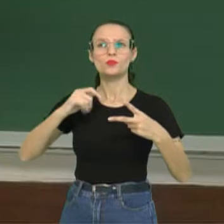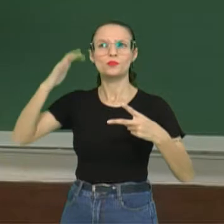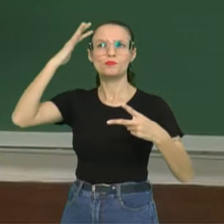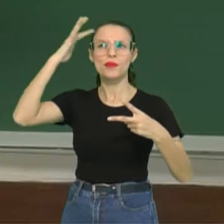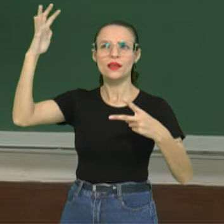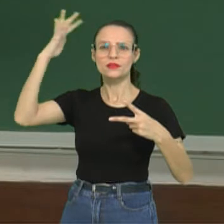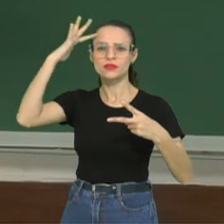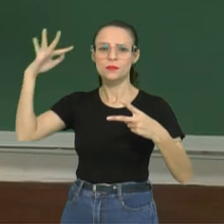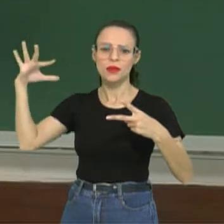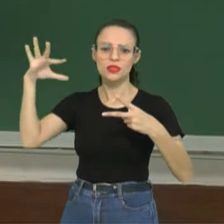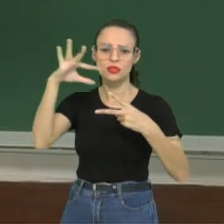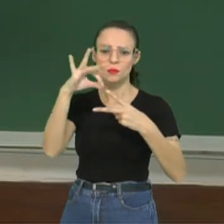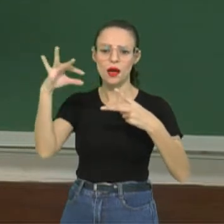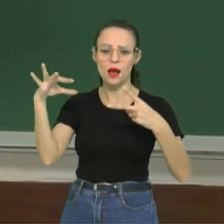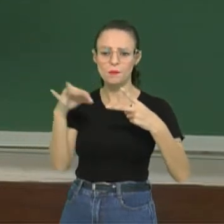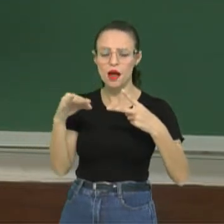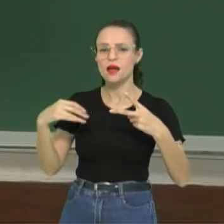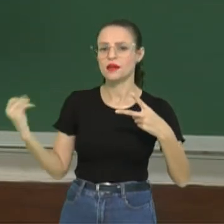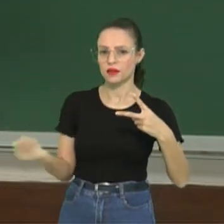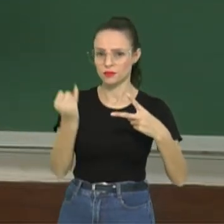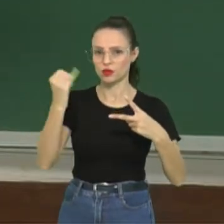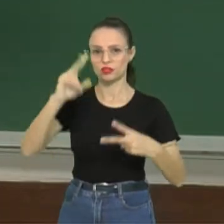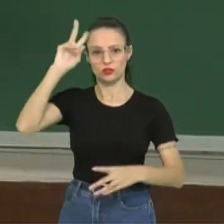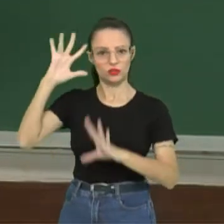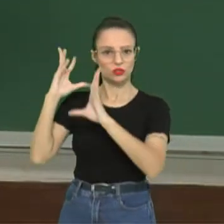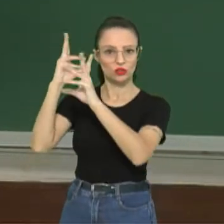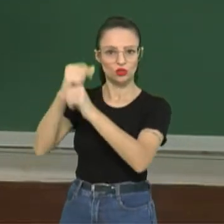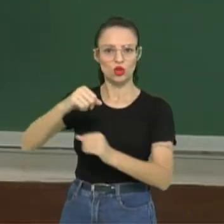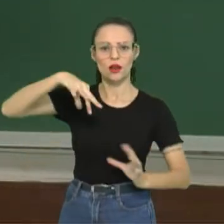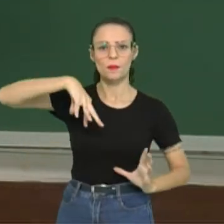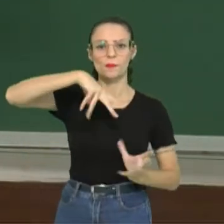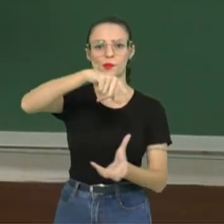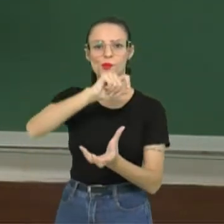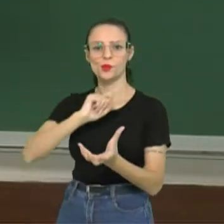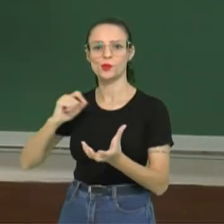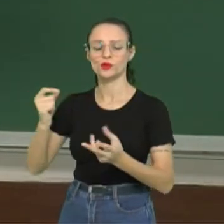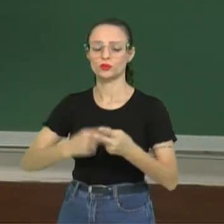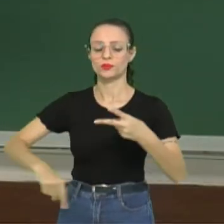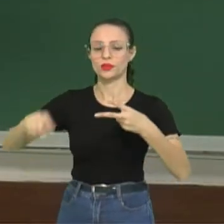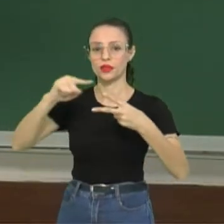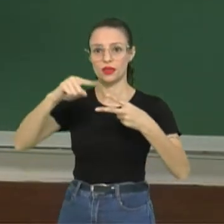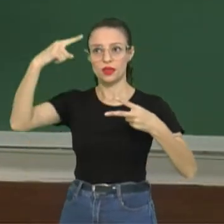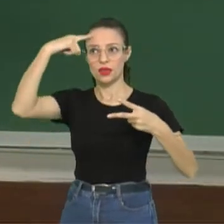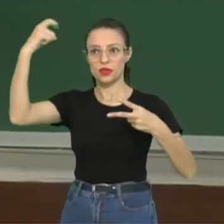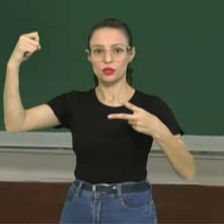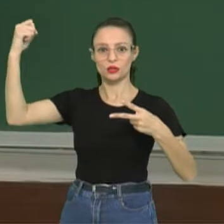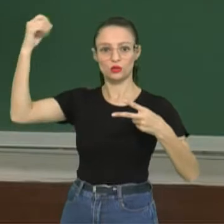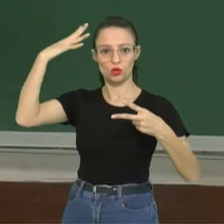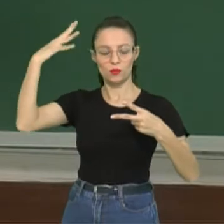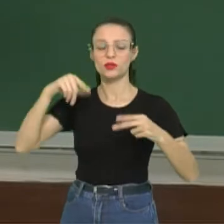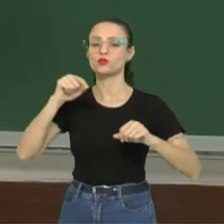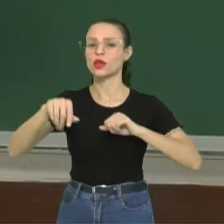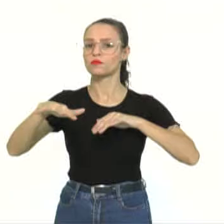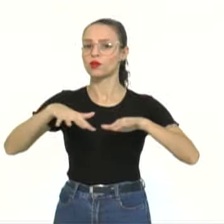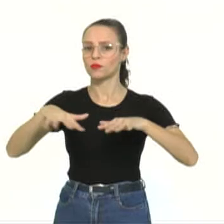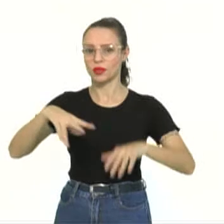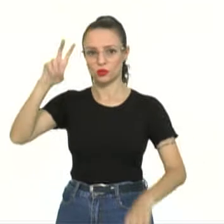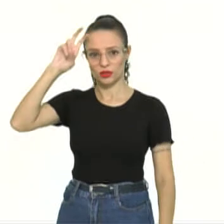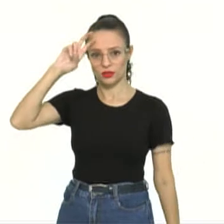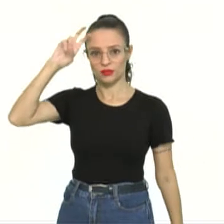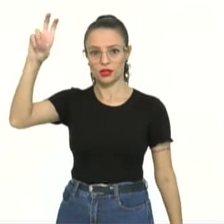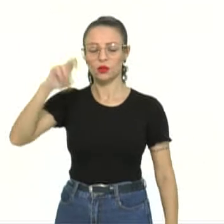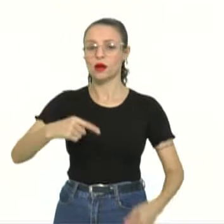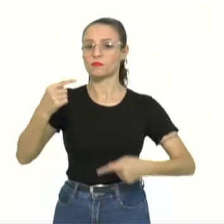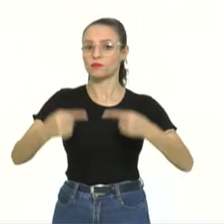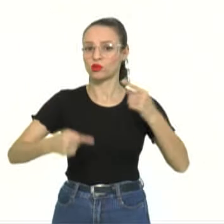pensamento muito importantes para a história Universal o Iluminismo movimento intelectual e político